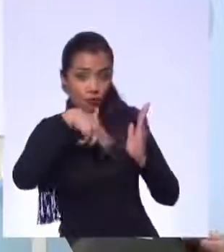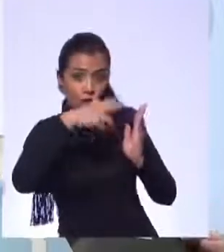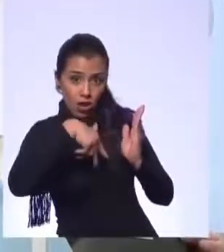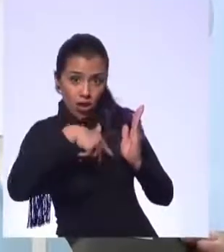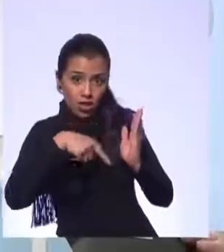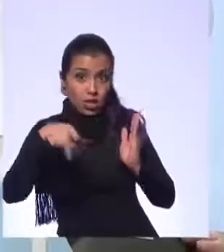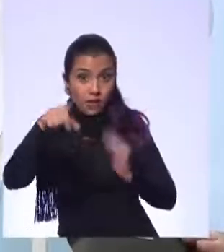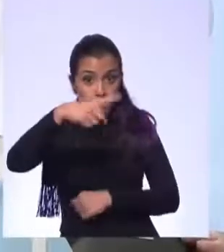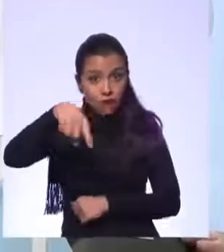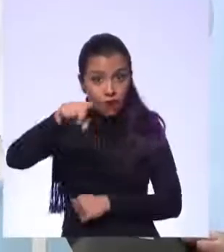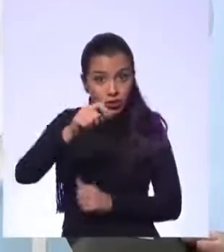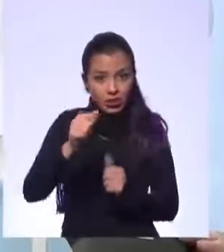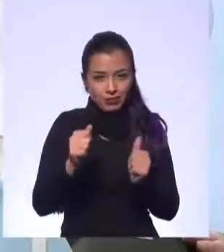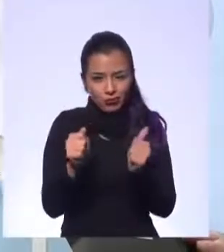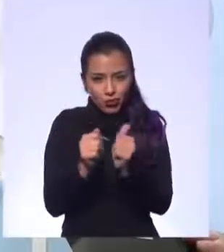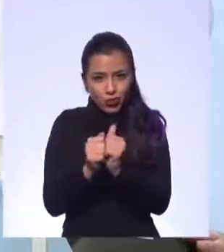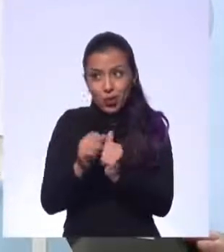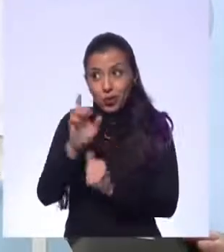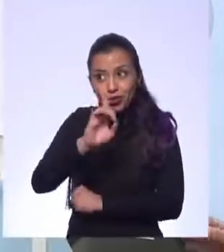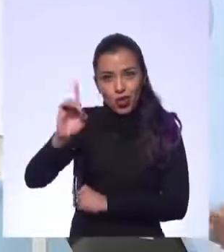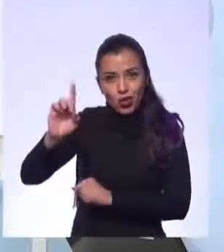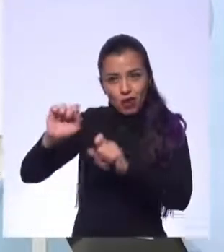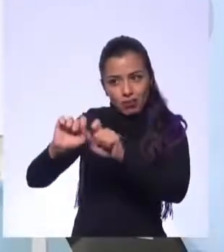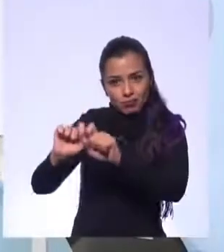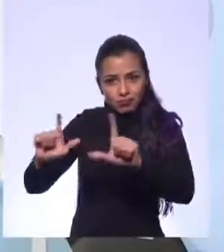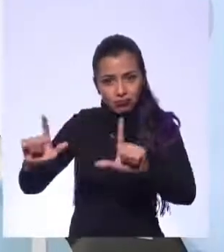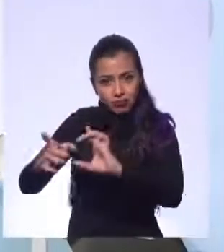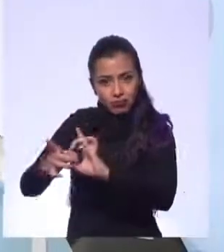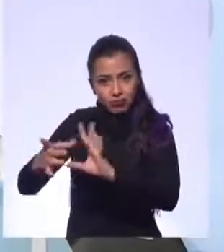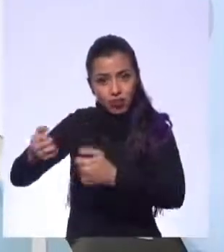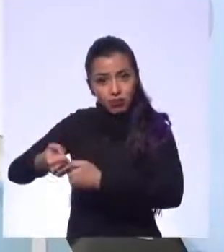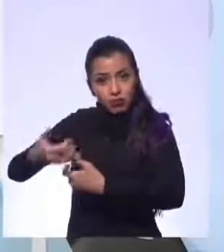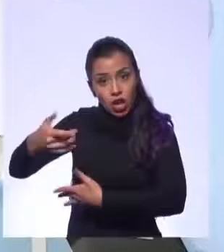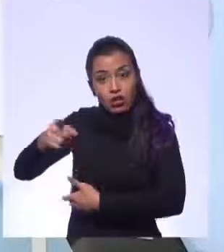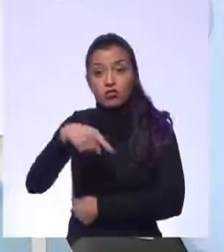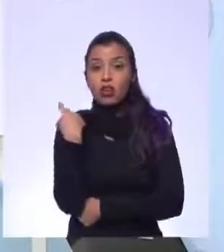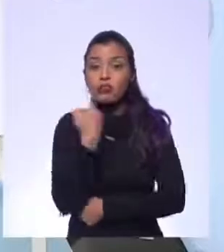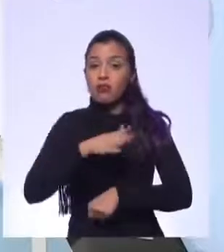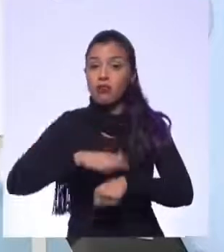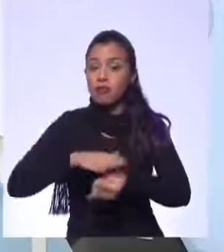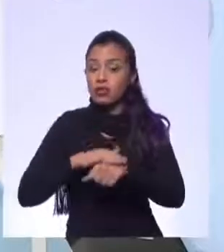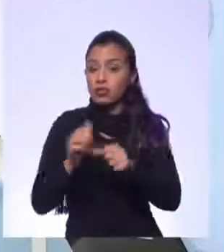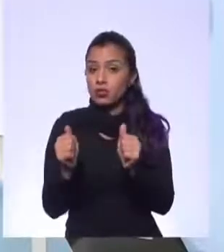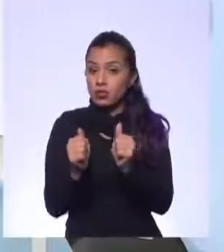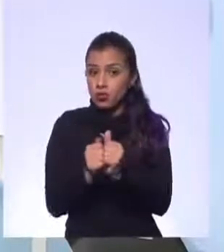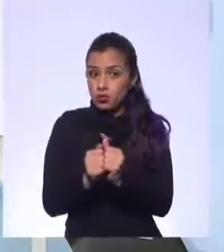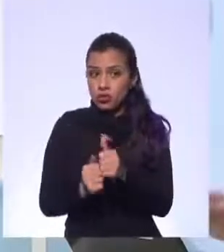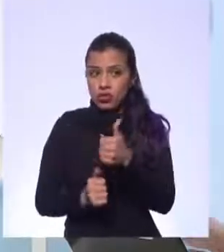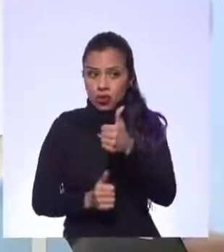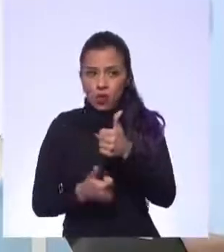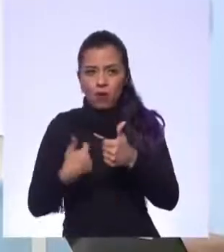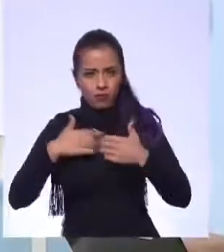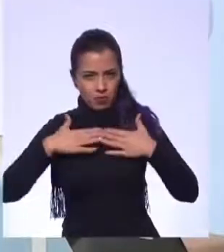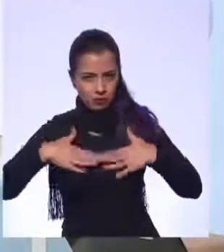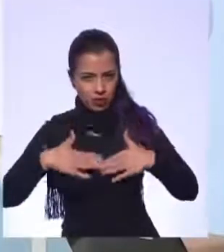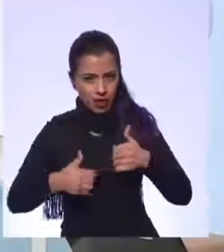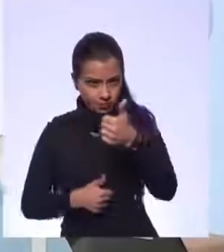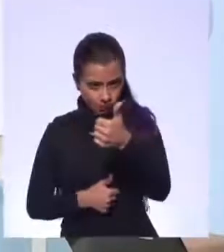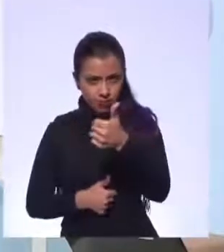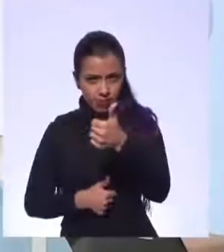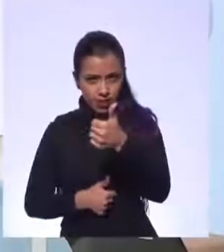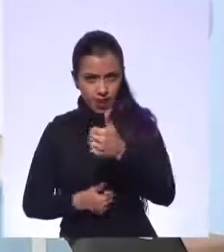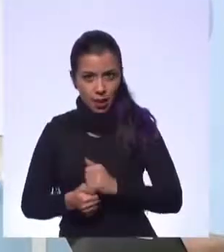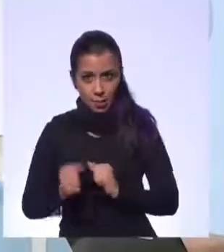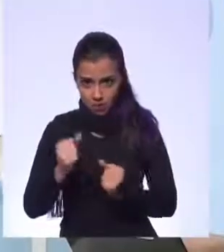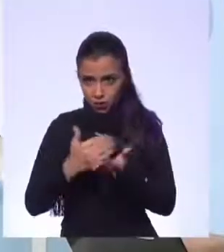e o diretor vai abrir o chat e nós vamos fazer juntos, tá certo? Vou até um pouco mais devagar, né? Tá?